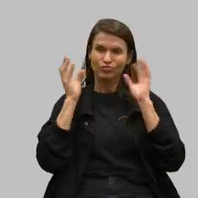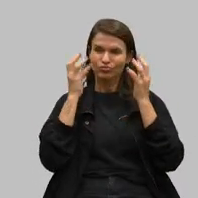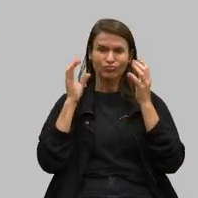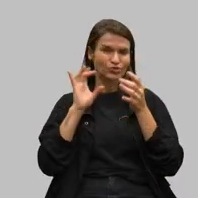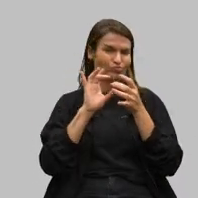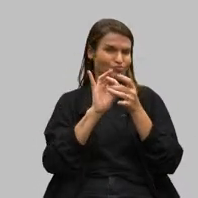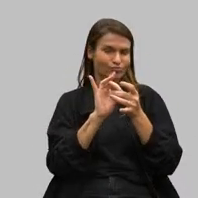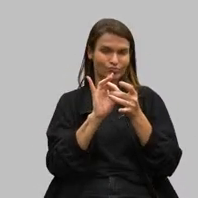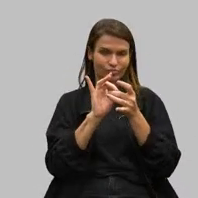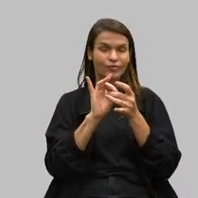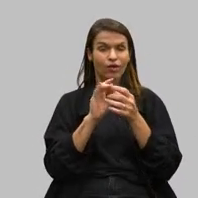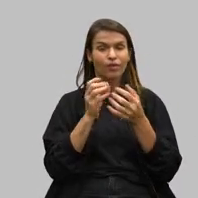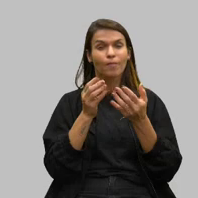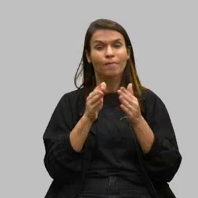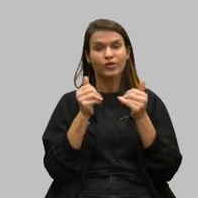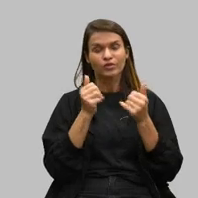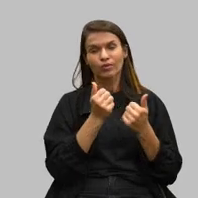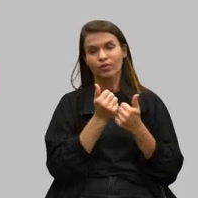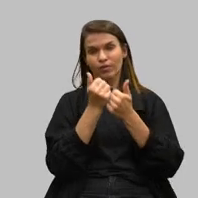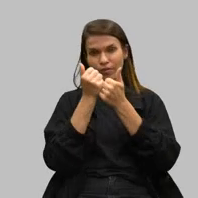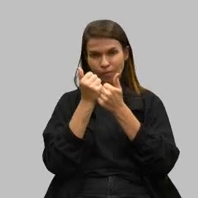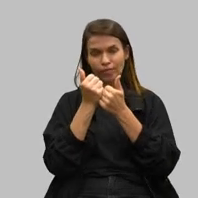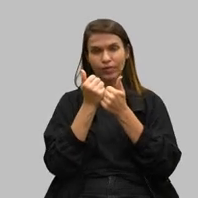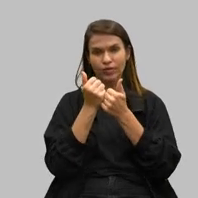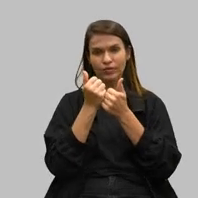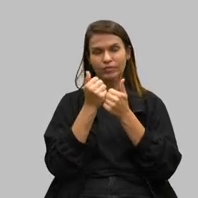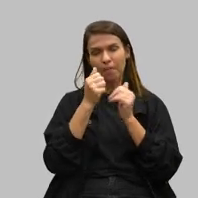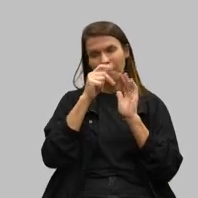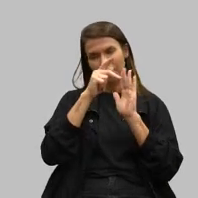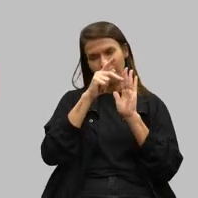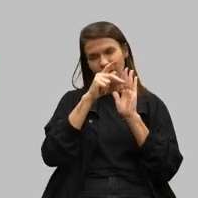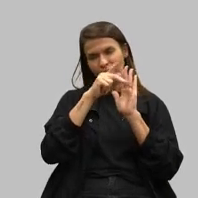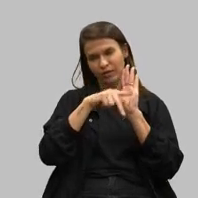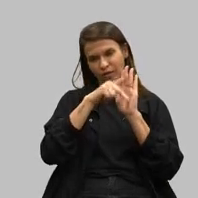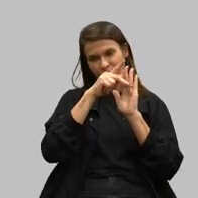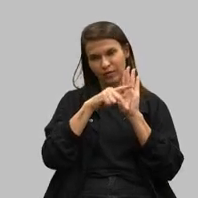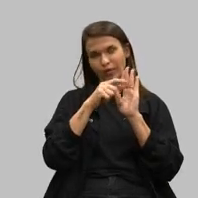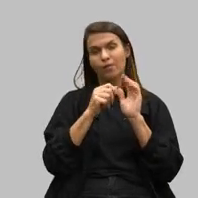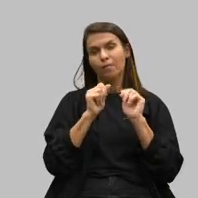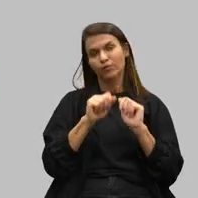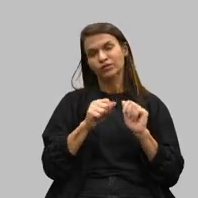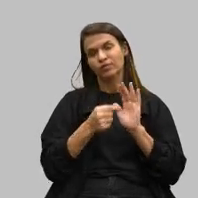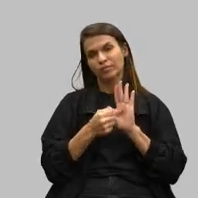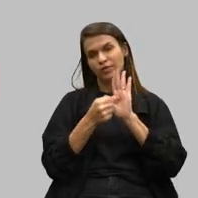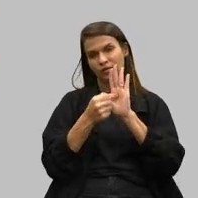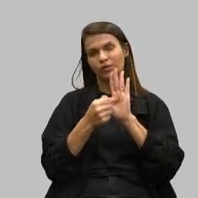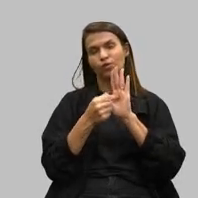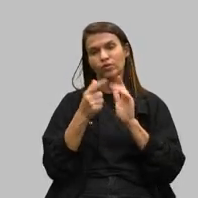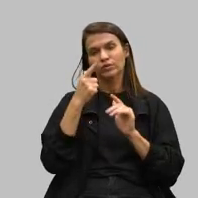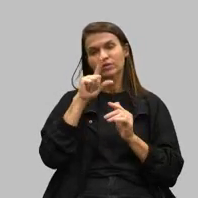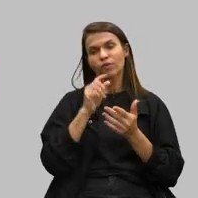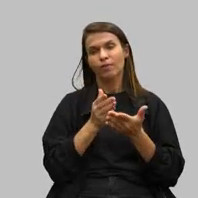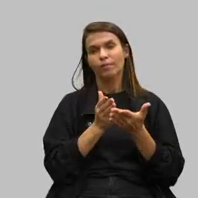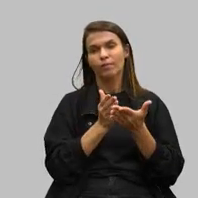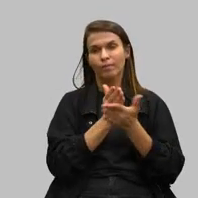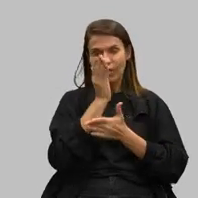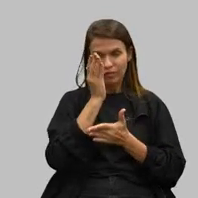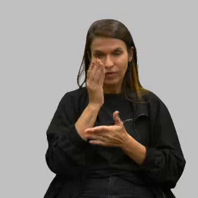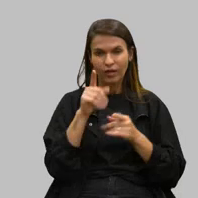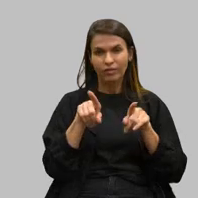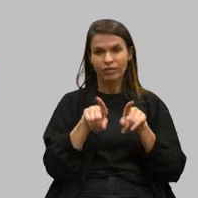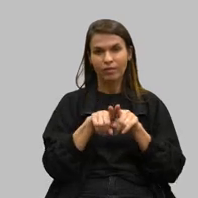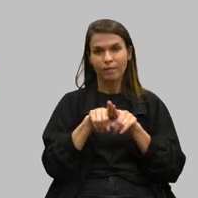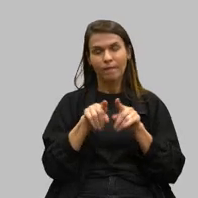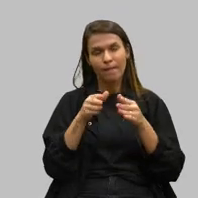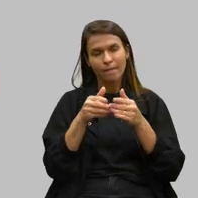gostaria realmente de pedir o apoio da SES para essa PEC, se for possível eu te apresentar ela, para que a gente possa aprovar. e peço